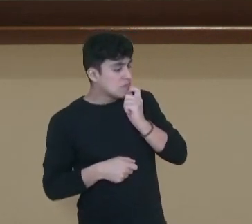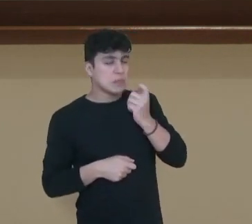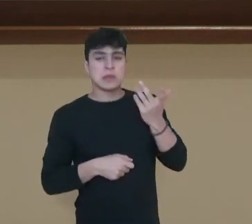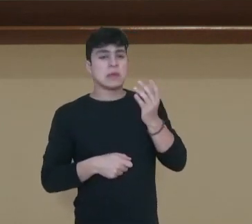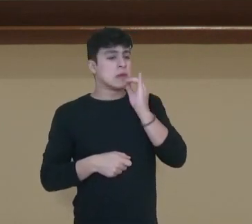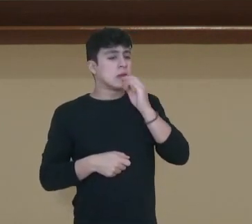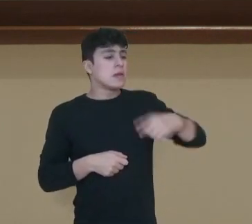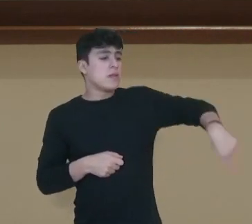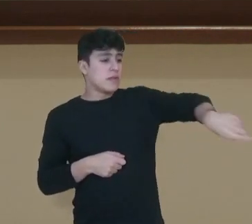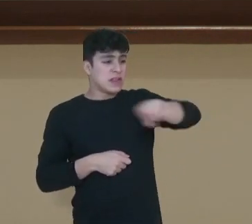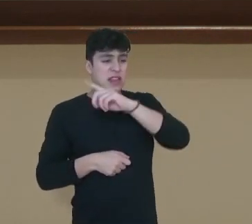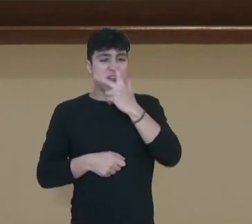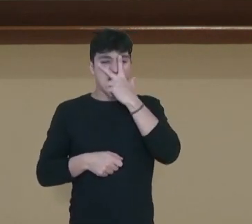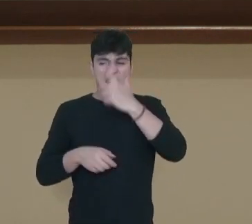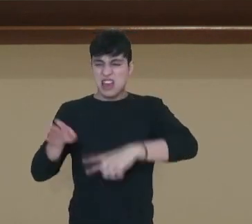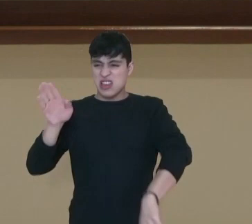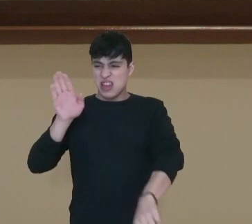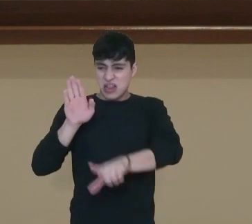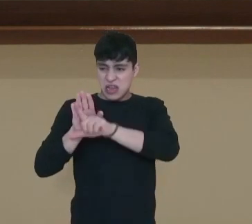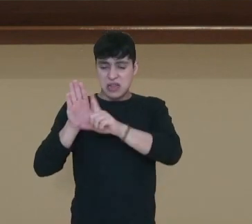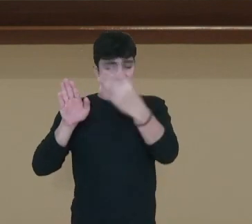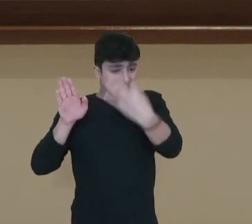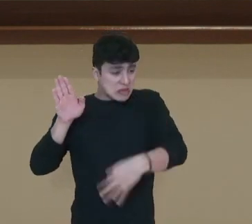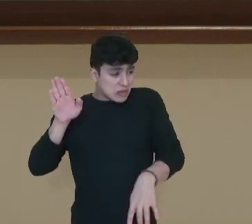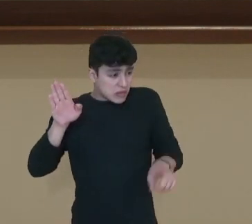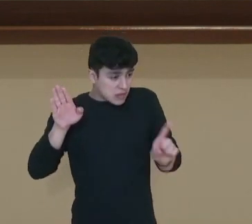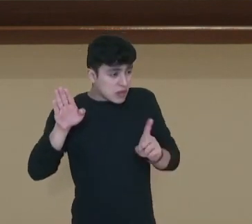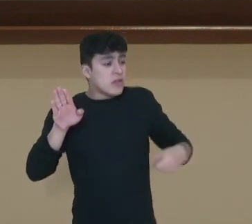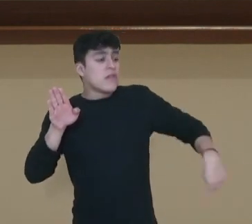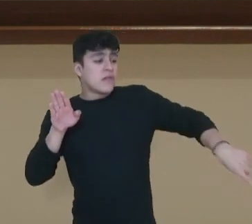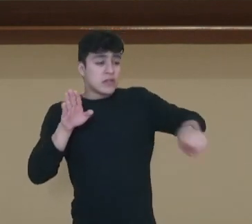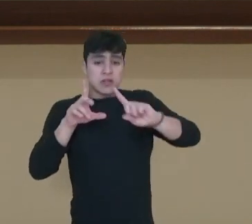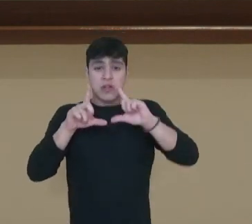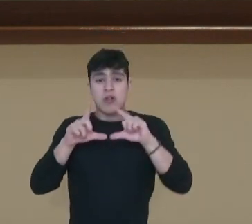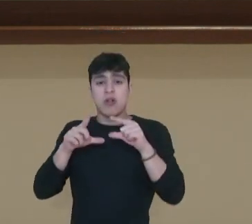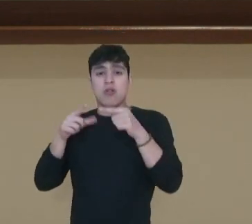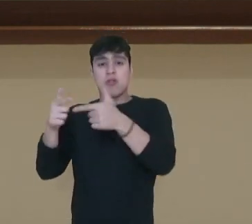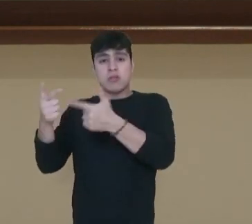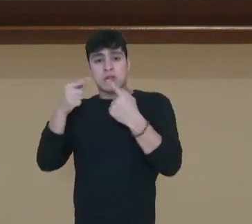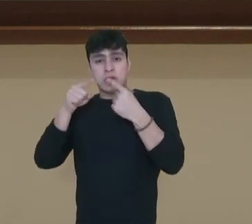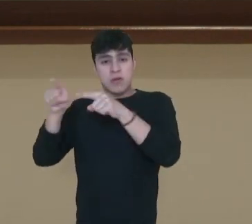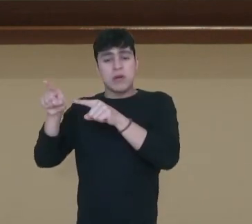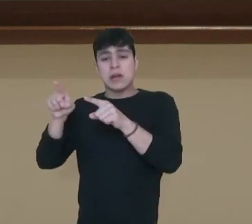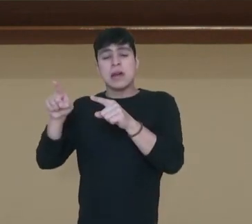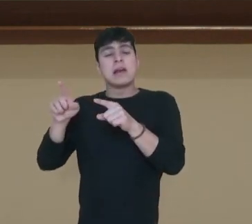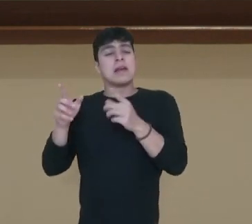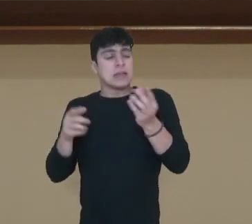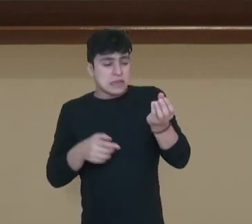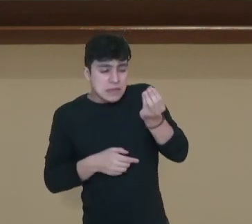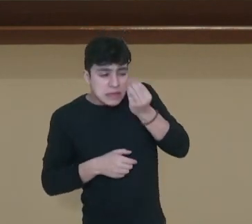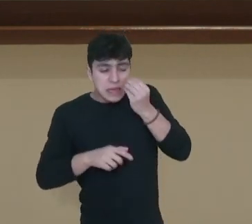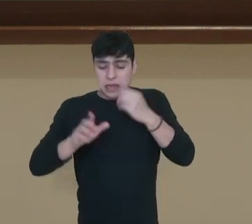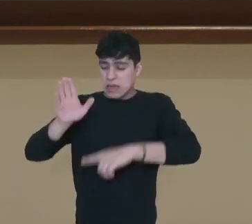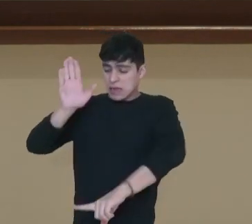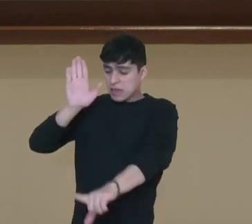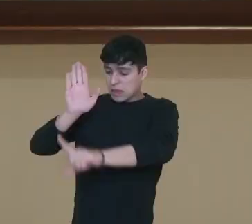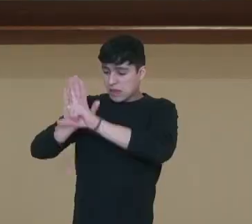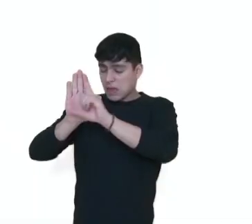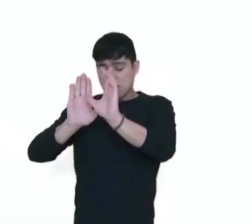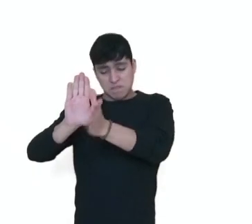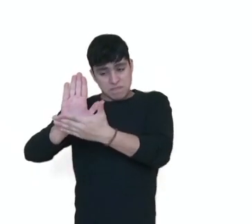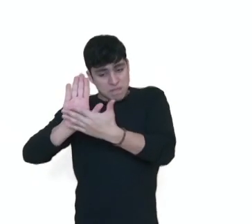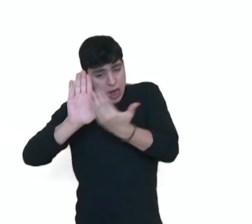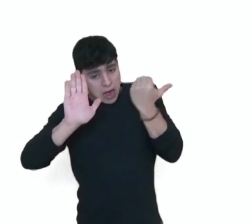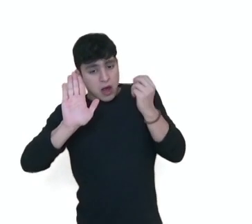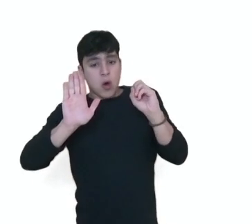lei injusta, é você lutar contra ela e tentando subverter, inclusive, a ordem dela, né?